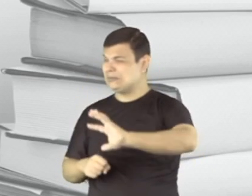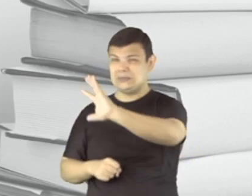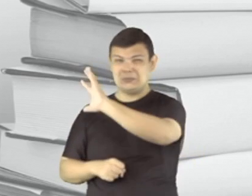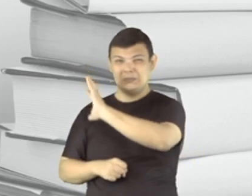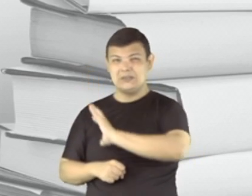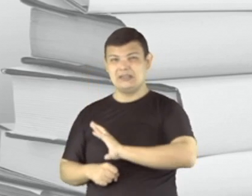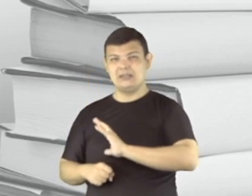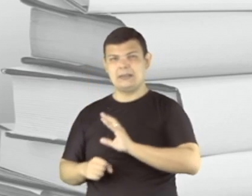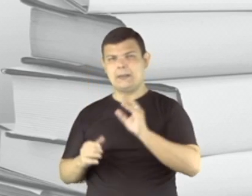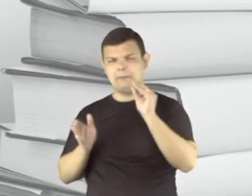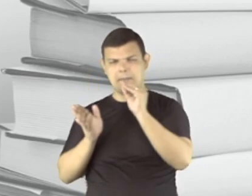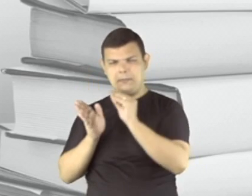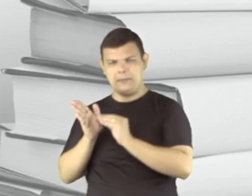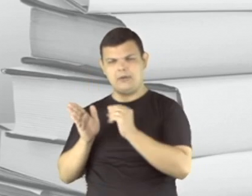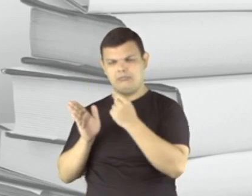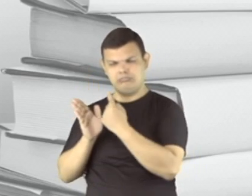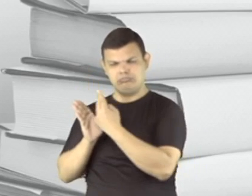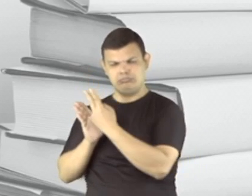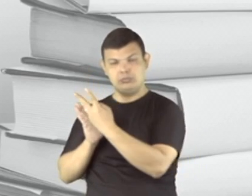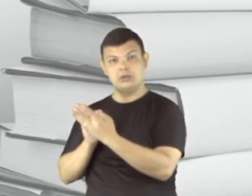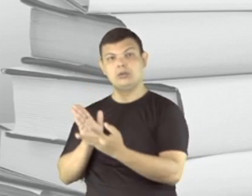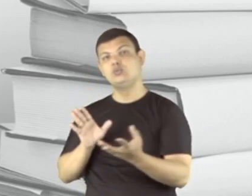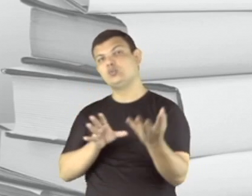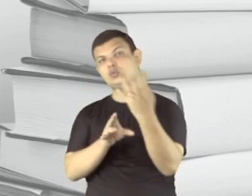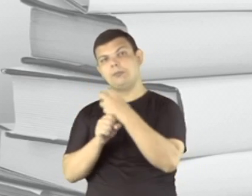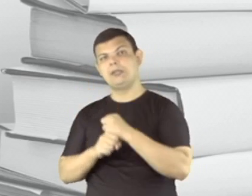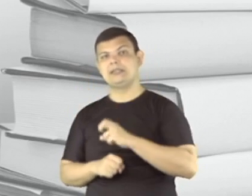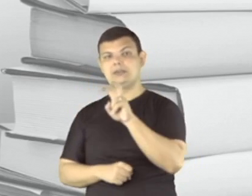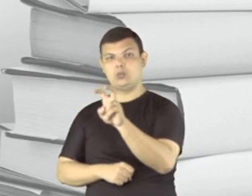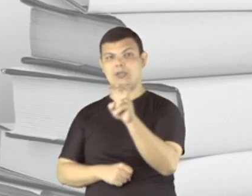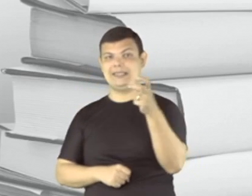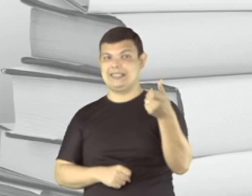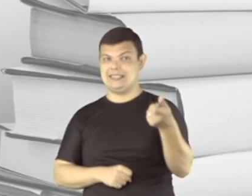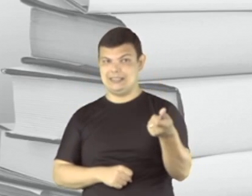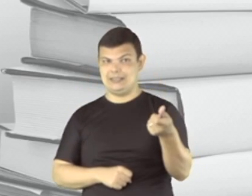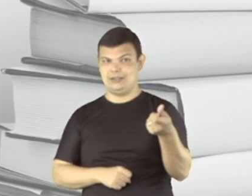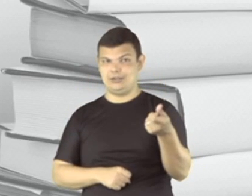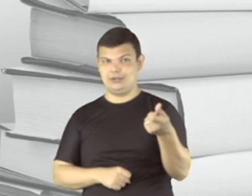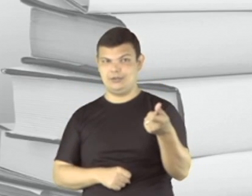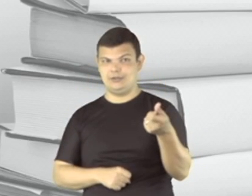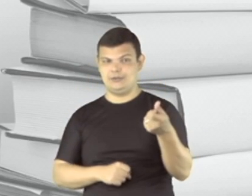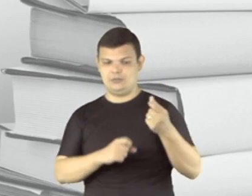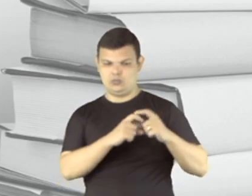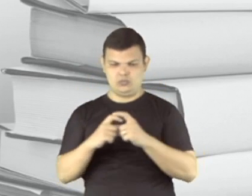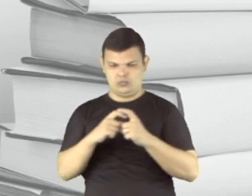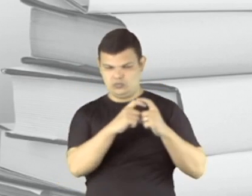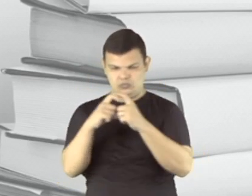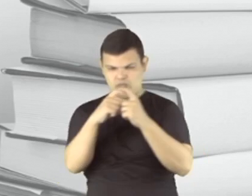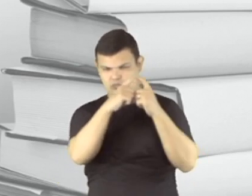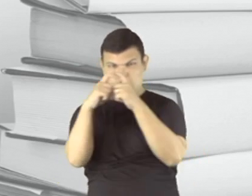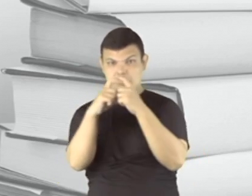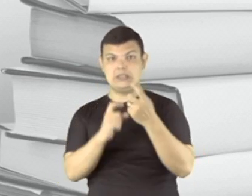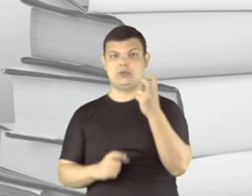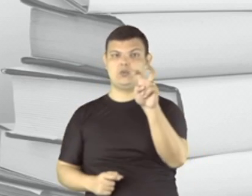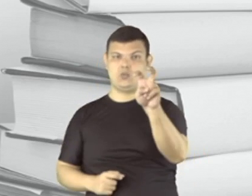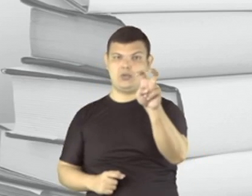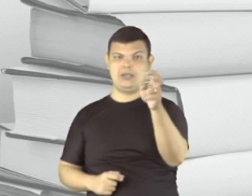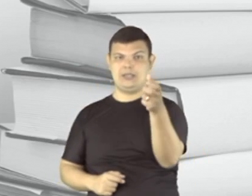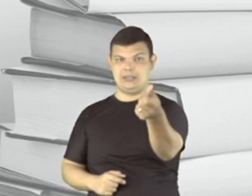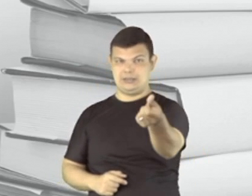Eu contei, coloquei aqui, dá 56 quadrados. 56 quadradinhos aqui.